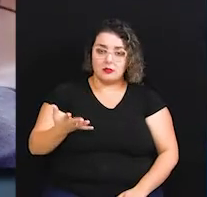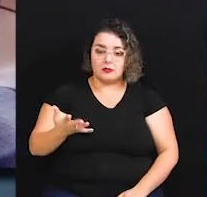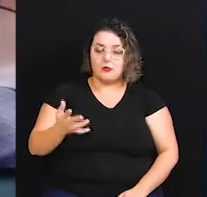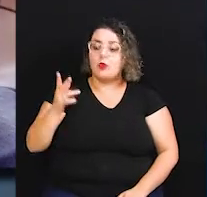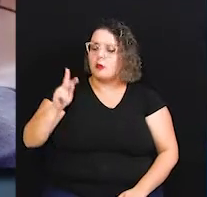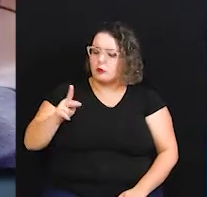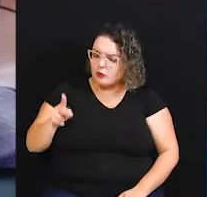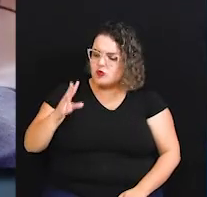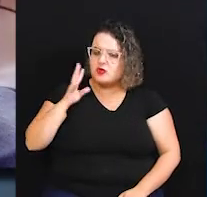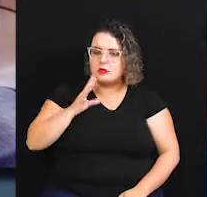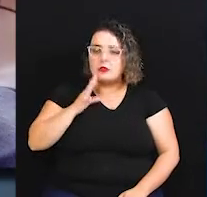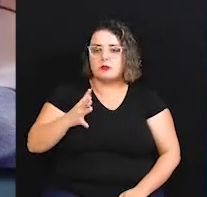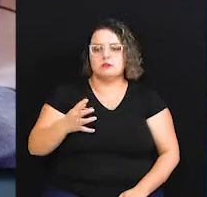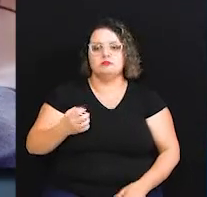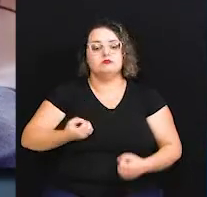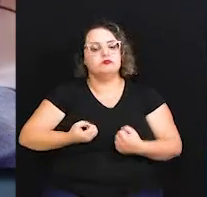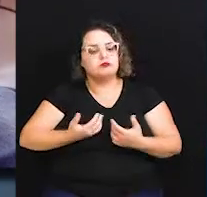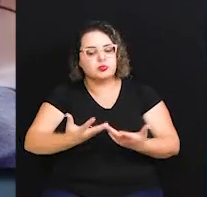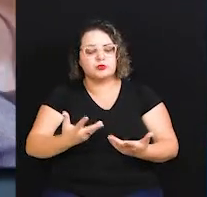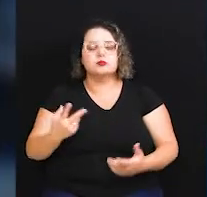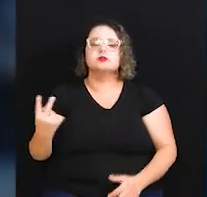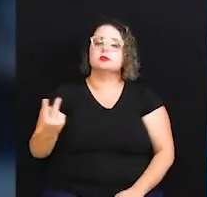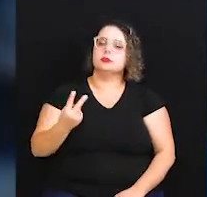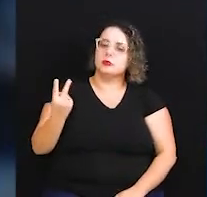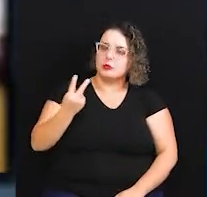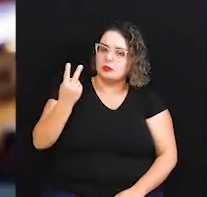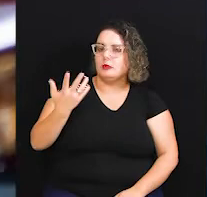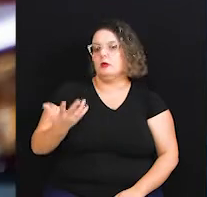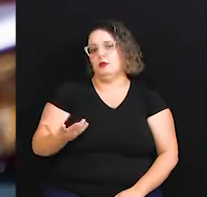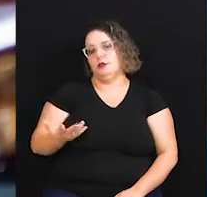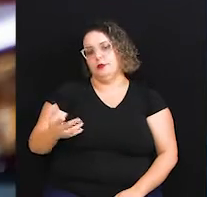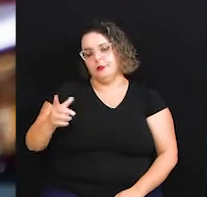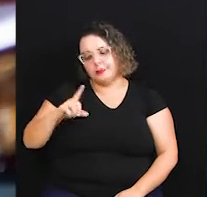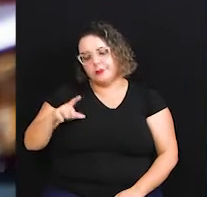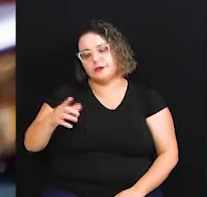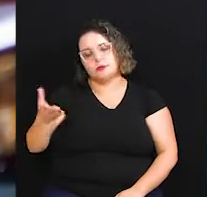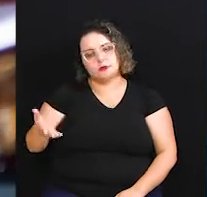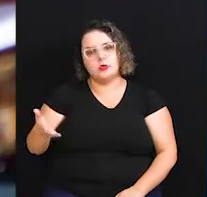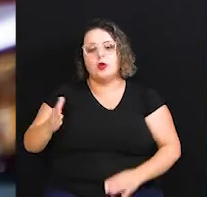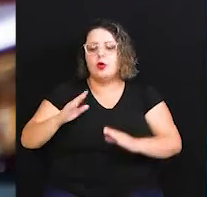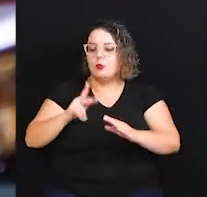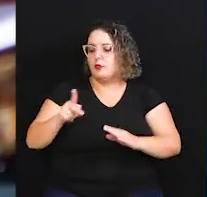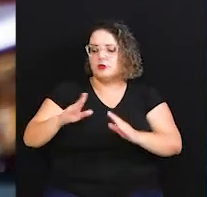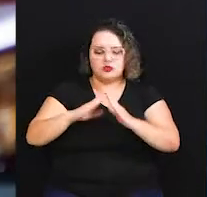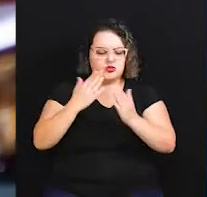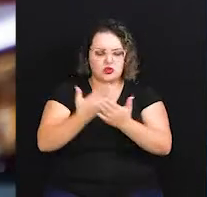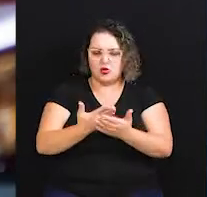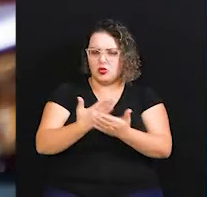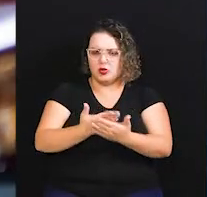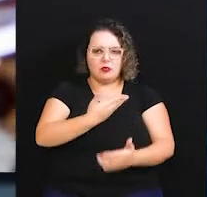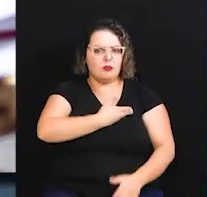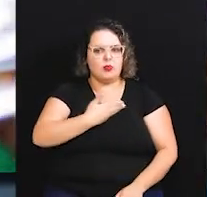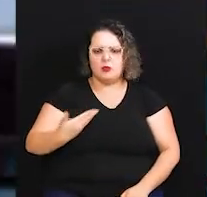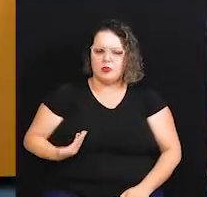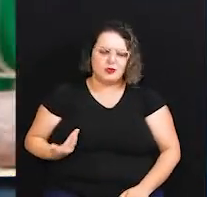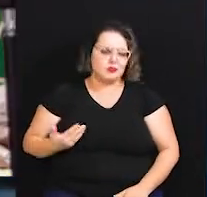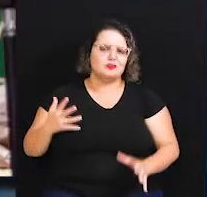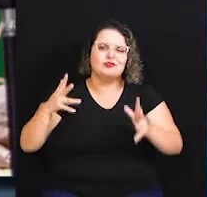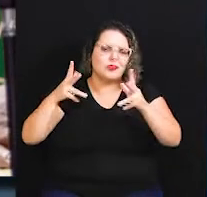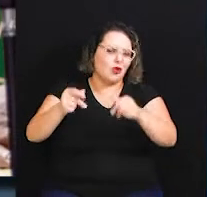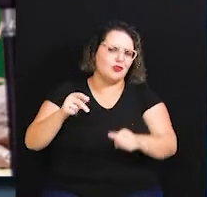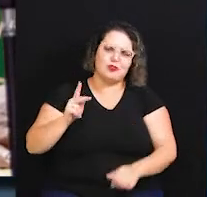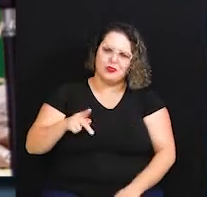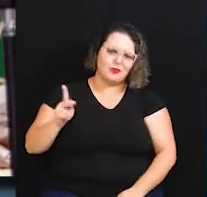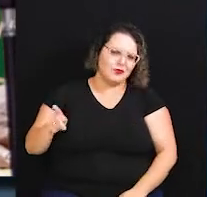Então vale a pena, assim, o professor tem que ser muito valorizado, né? Professor de escola pública,